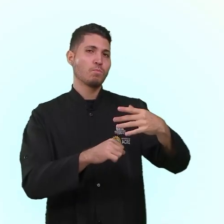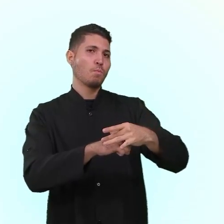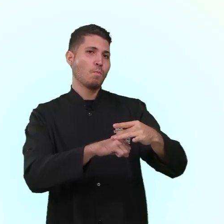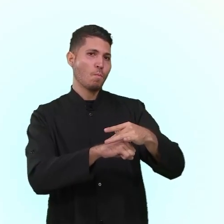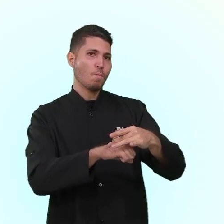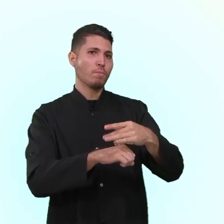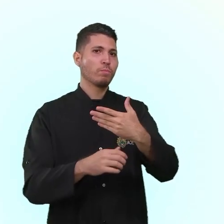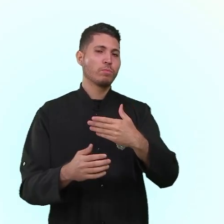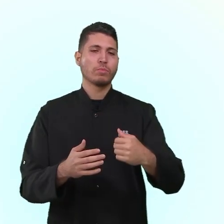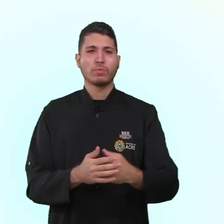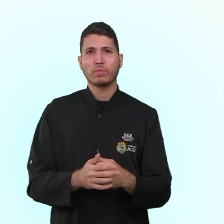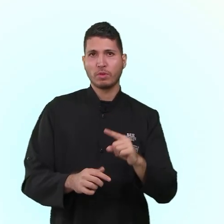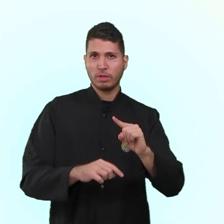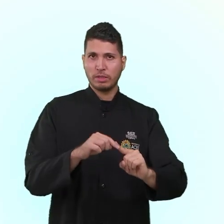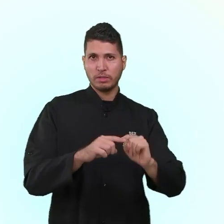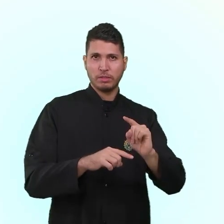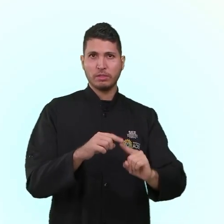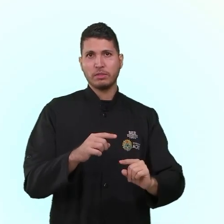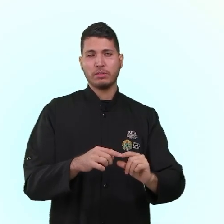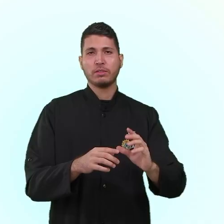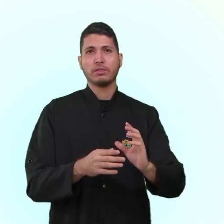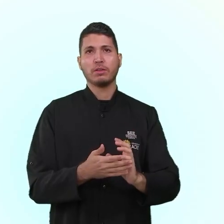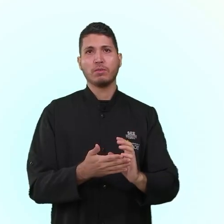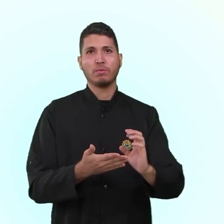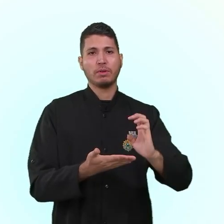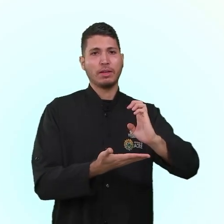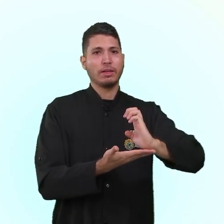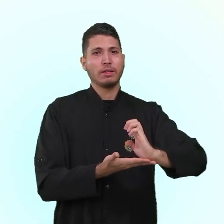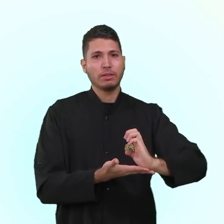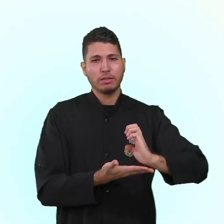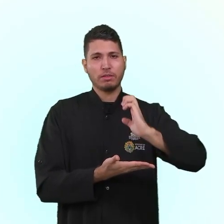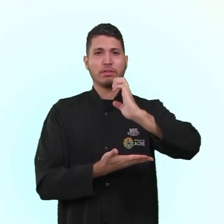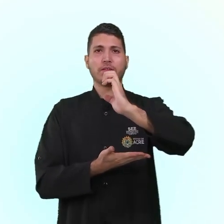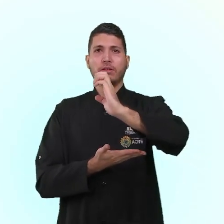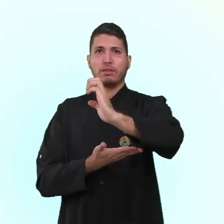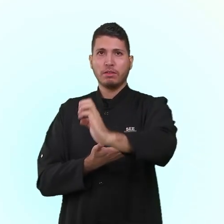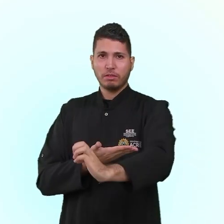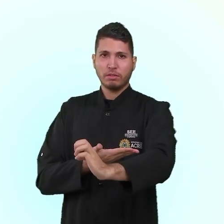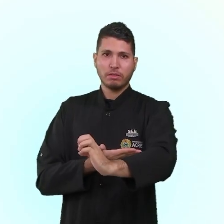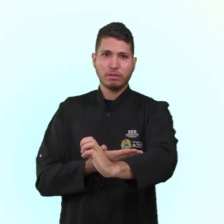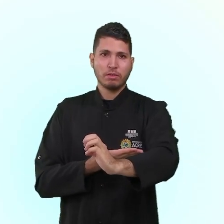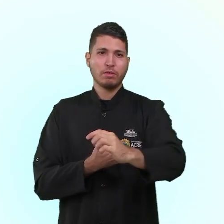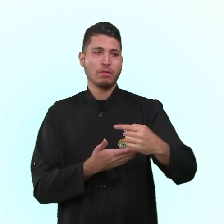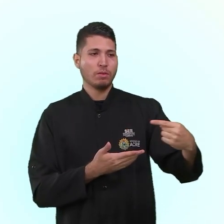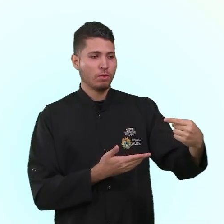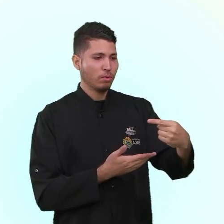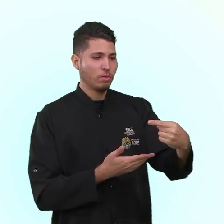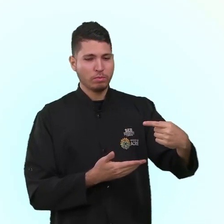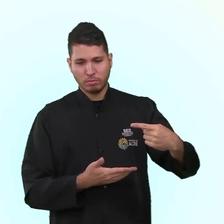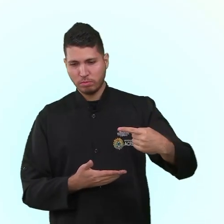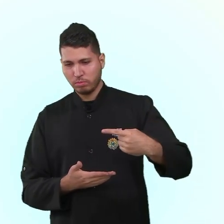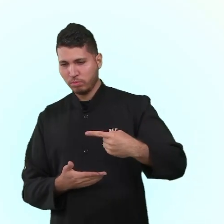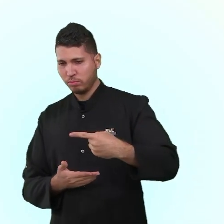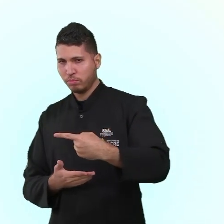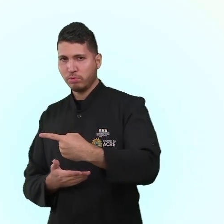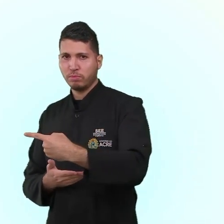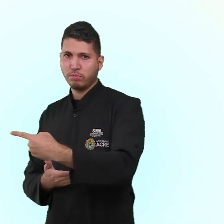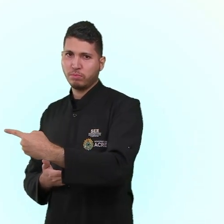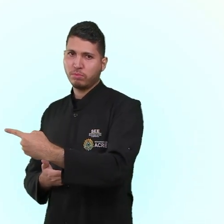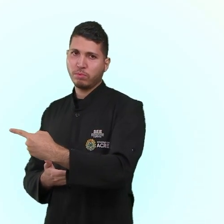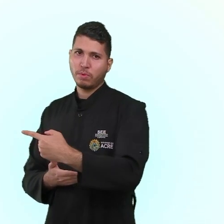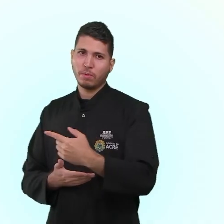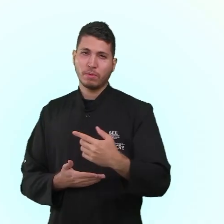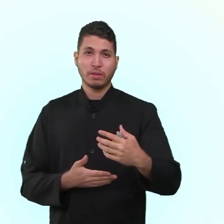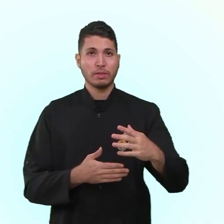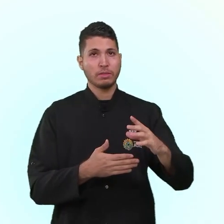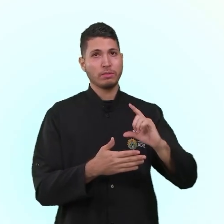esses produtos estão saindo desse país. Consegue observar? Olha a direção da seta, ó. Esses produtos,